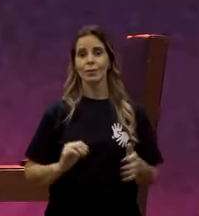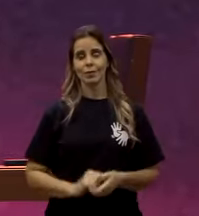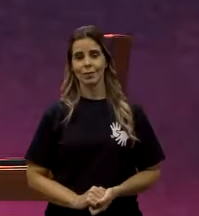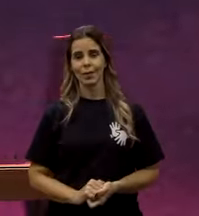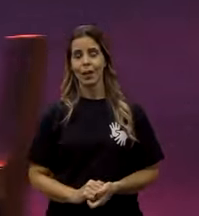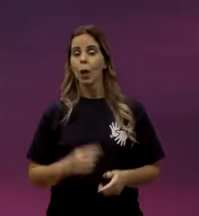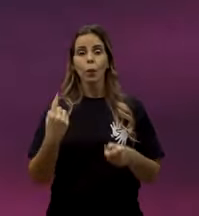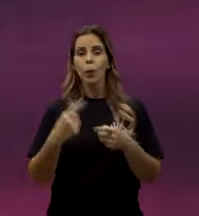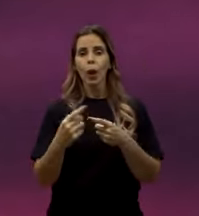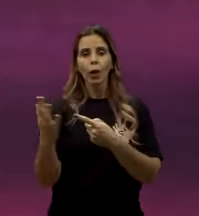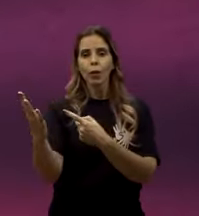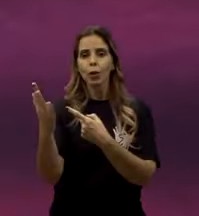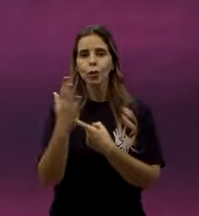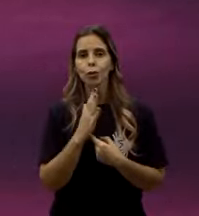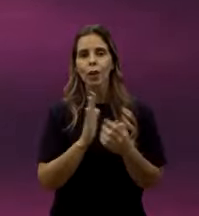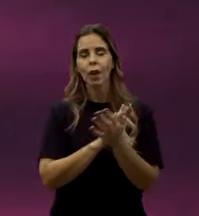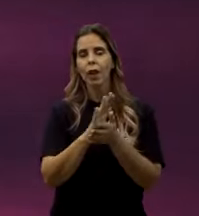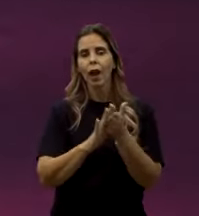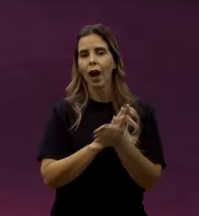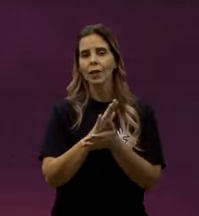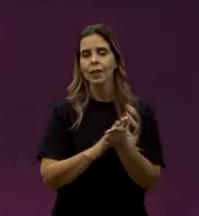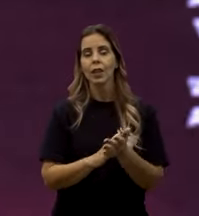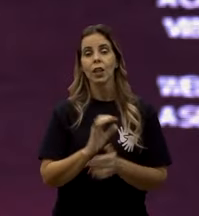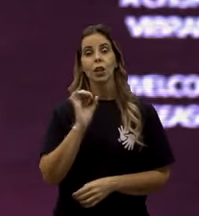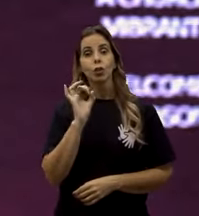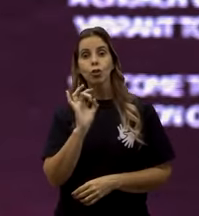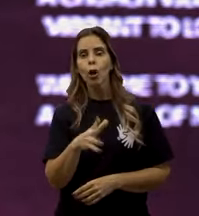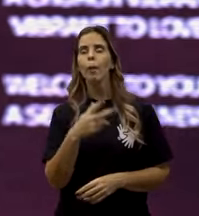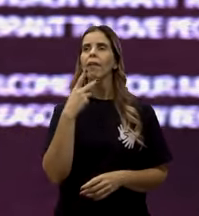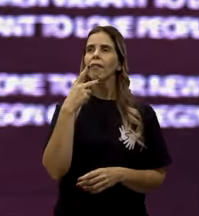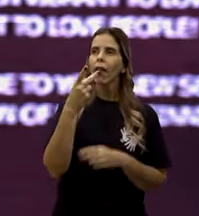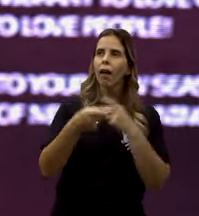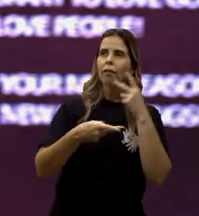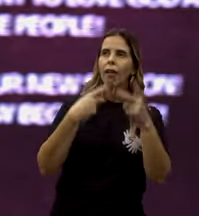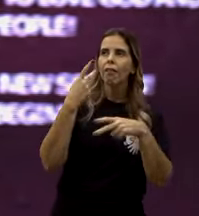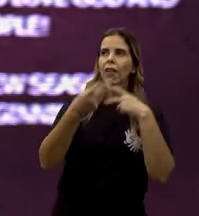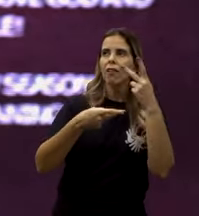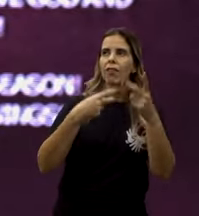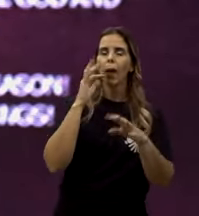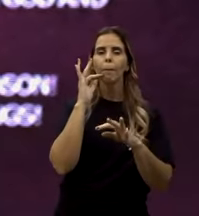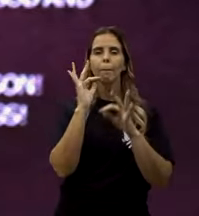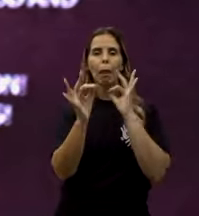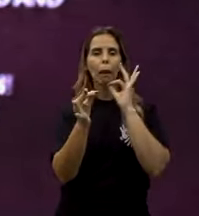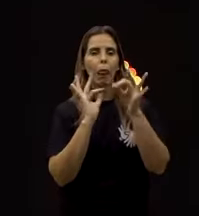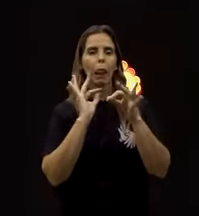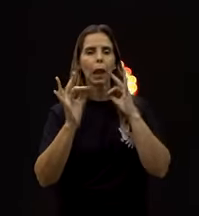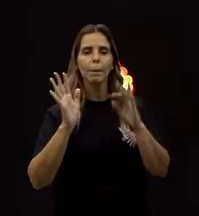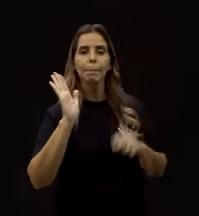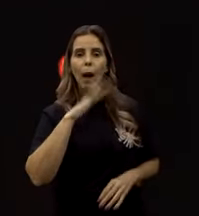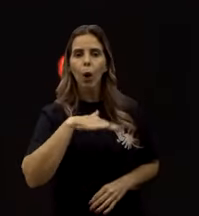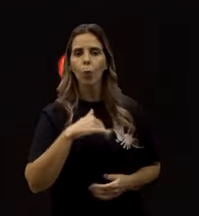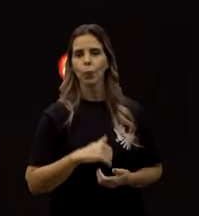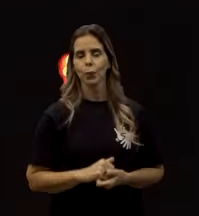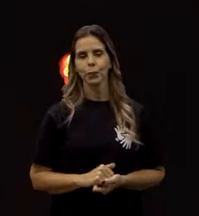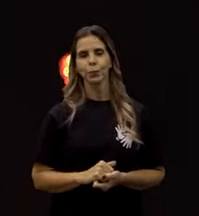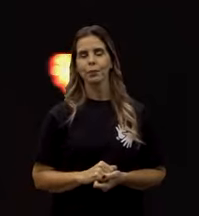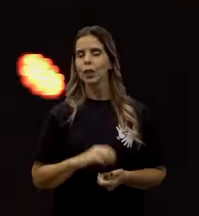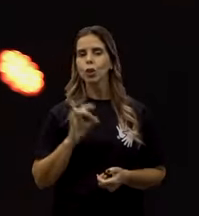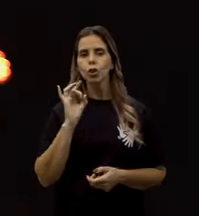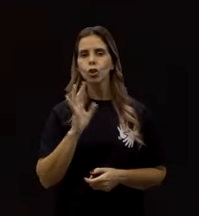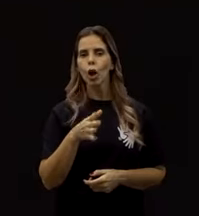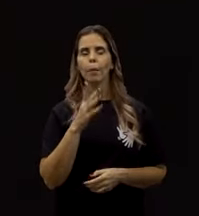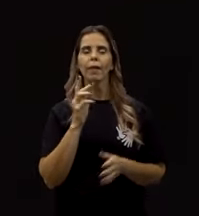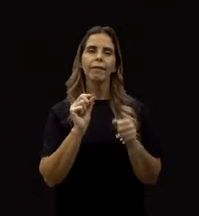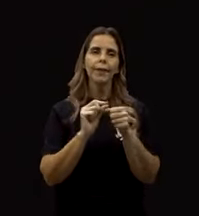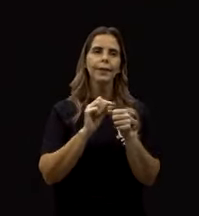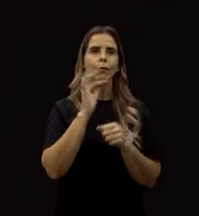acrescenta nada senta na roda só para falar mal dos outros senta na roda só para difamar os outros senta na roda só para